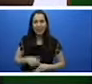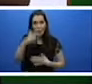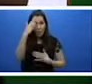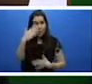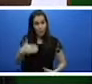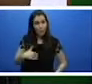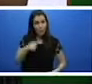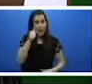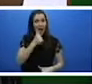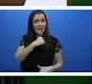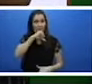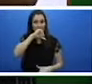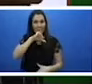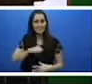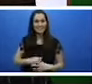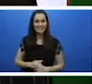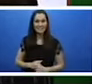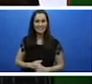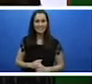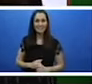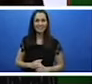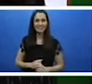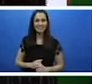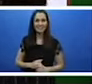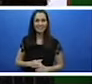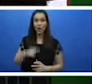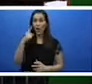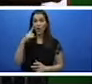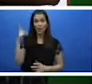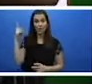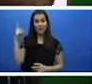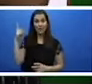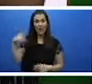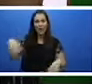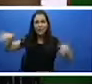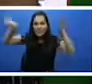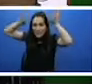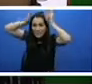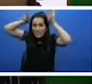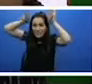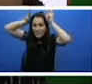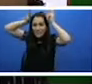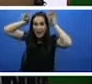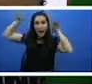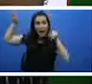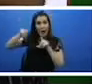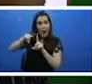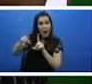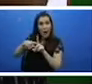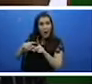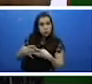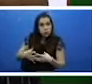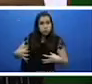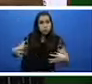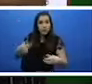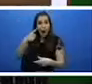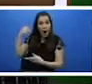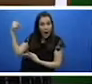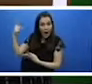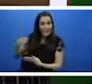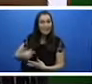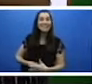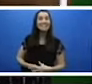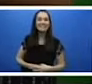mamãe, tá? Aqui, olha só. É o viado fêmea preme. Olha o barrigão dela, crianças.